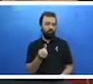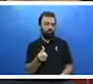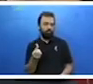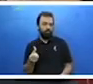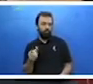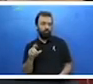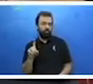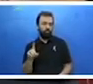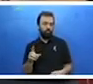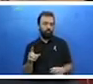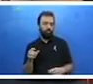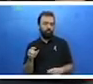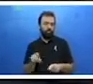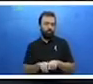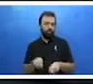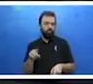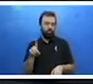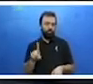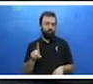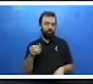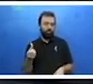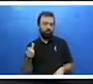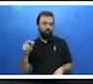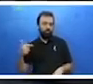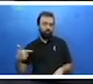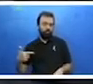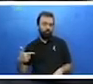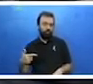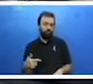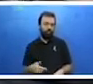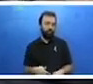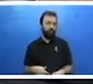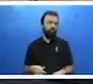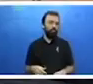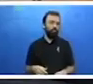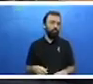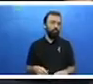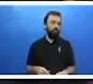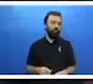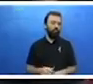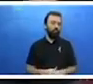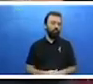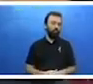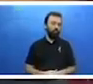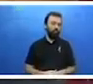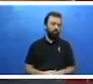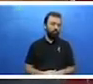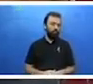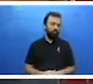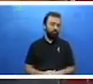3, o exercício 2, que vai estar na página 172 e 173.